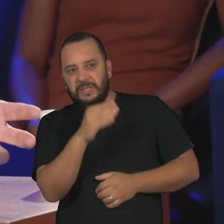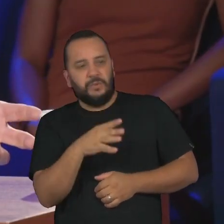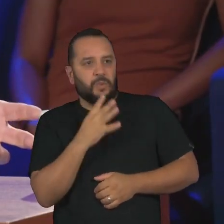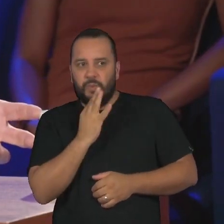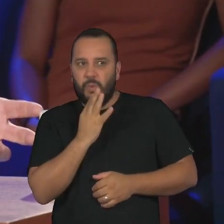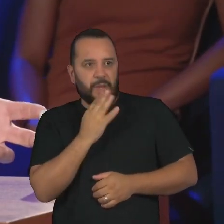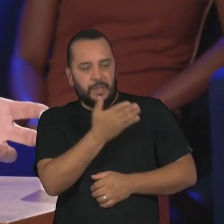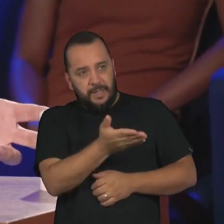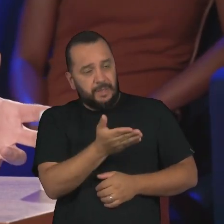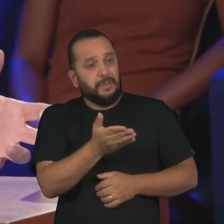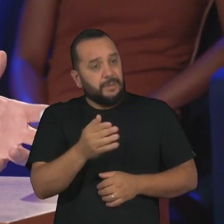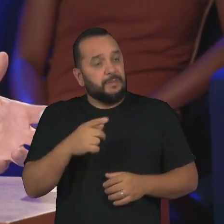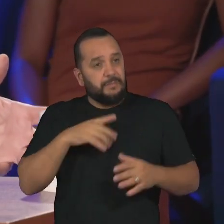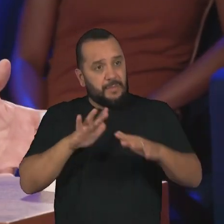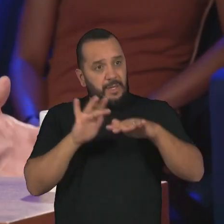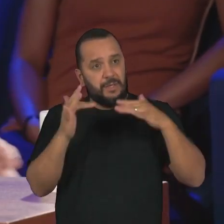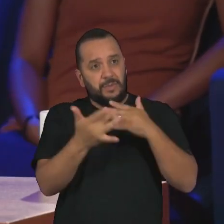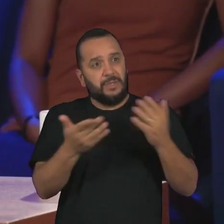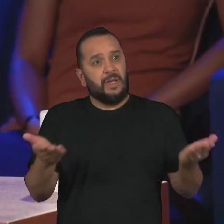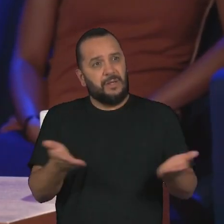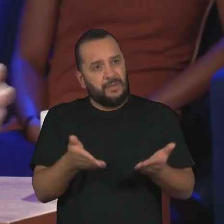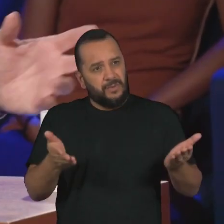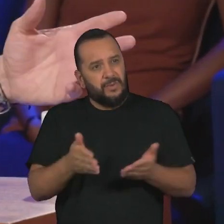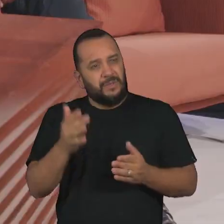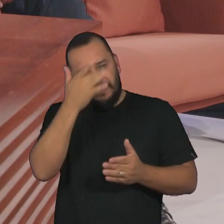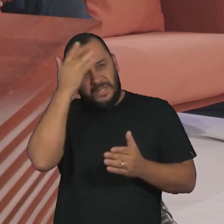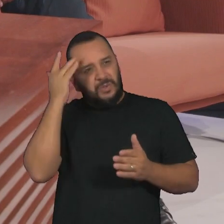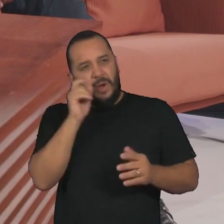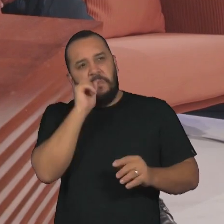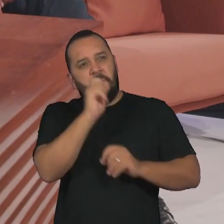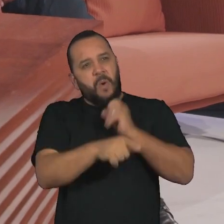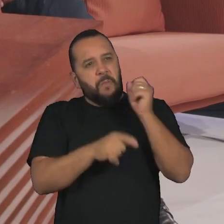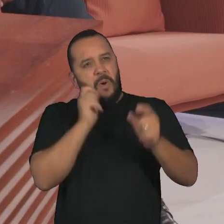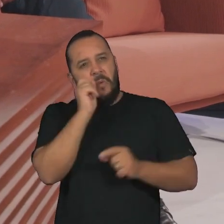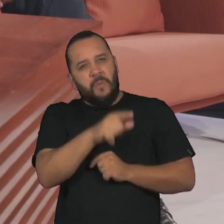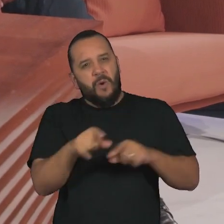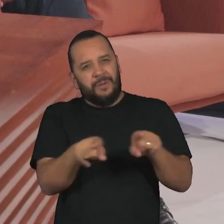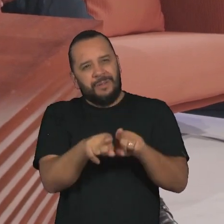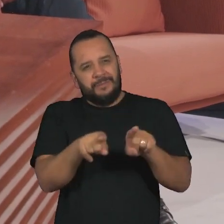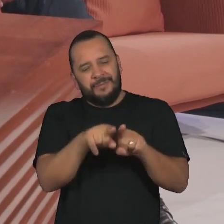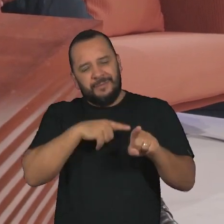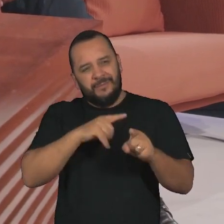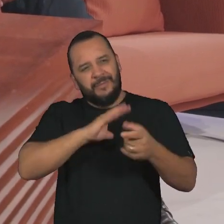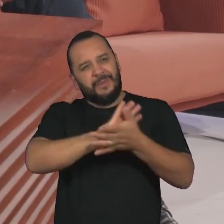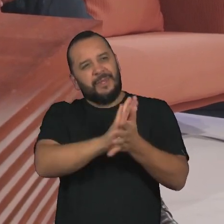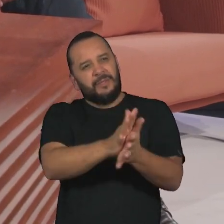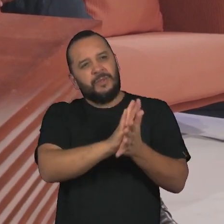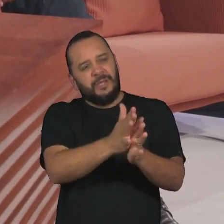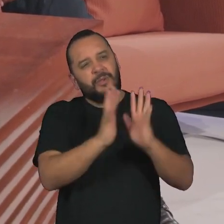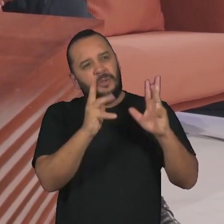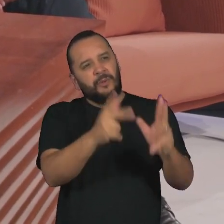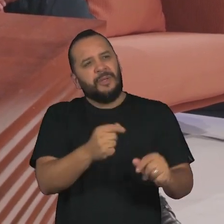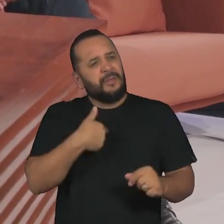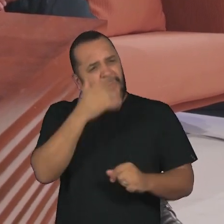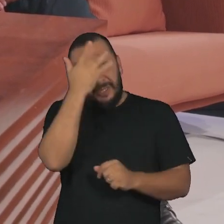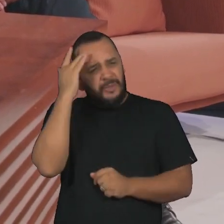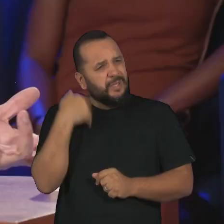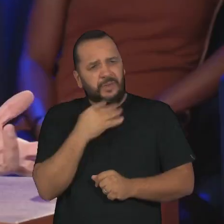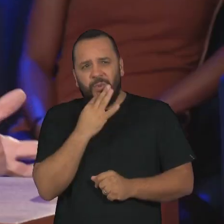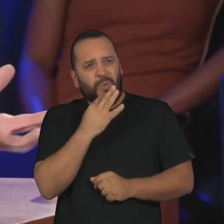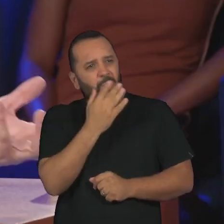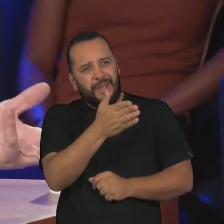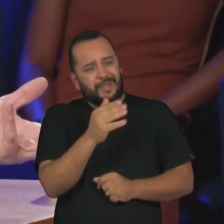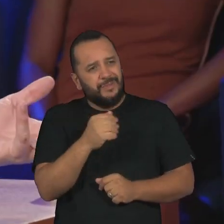conheço, né? A questão das redes sociais hoje, desses xingamentos todos, dessas destruições todas, são pessoas que eu nem conheço direito e que eu